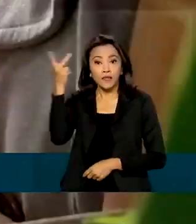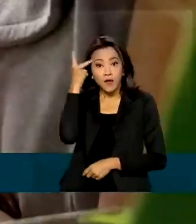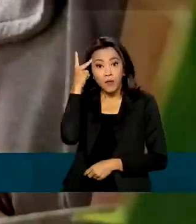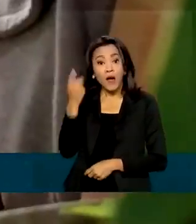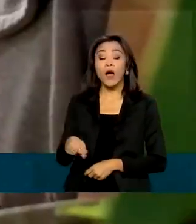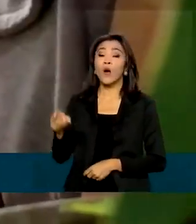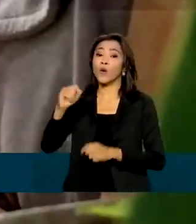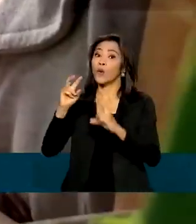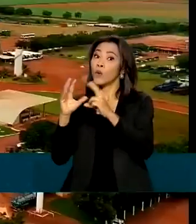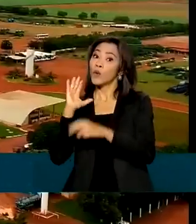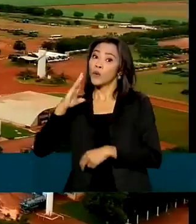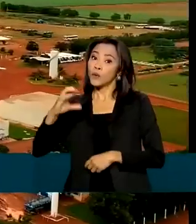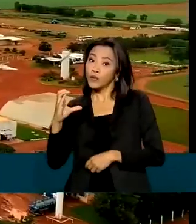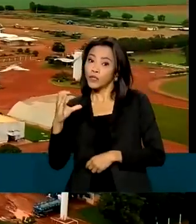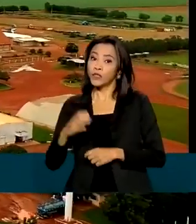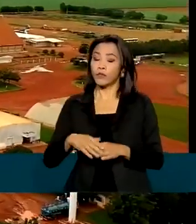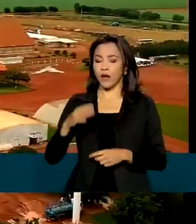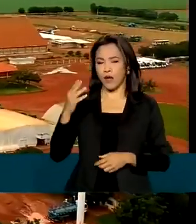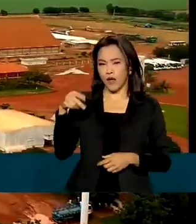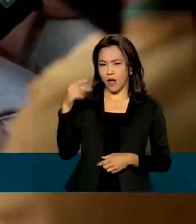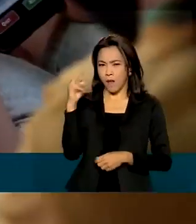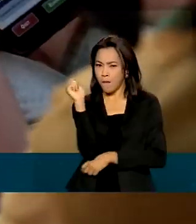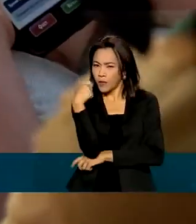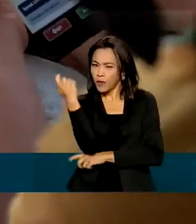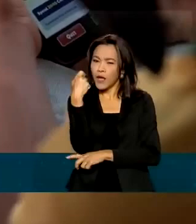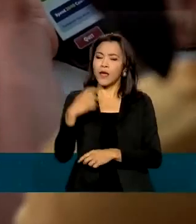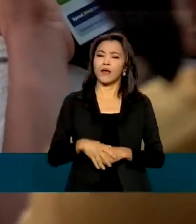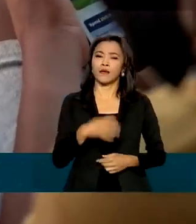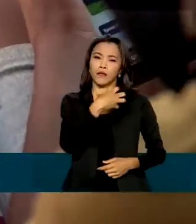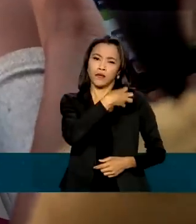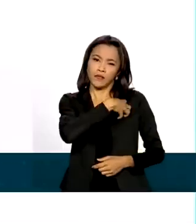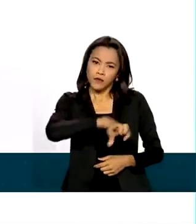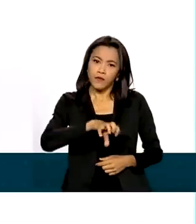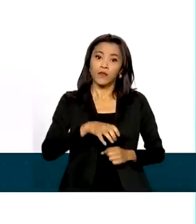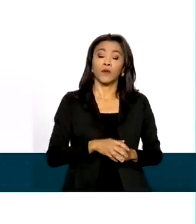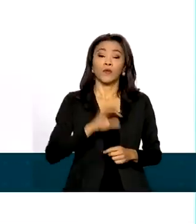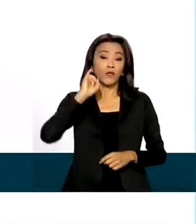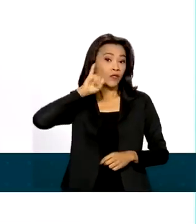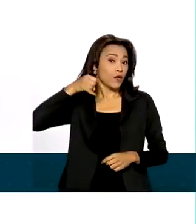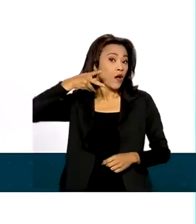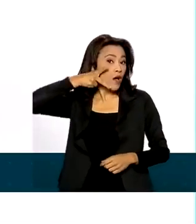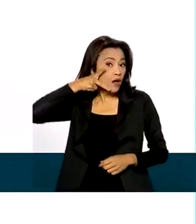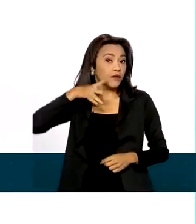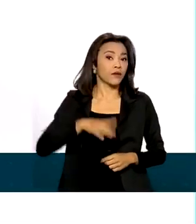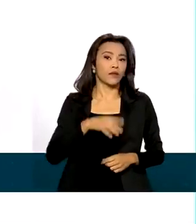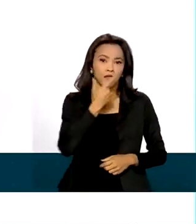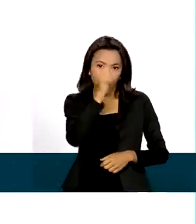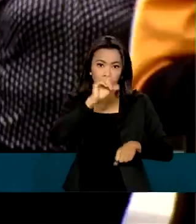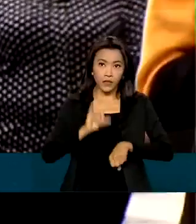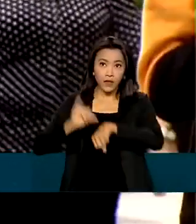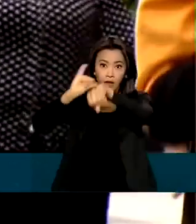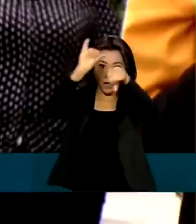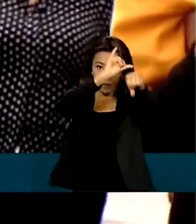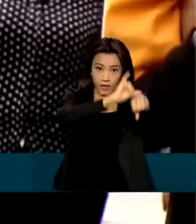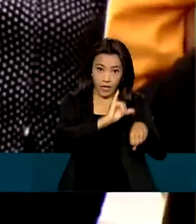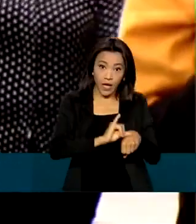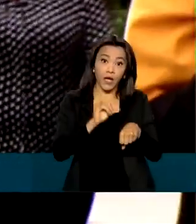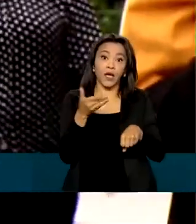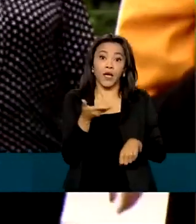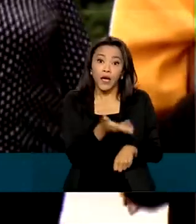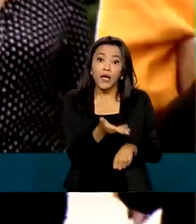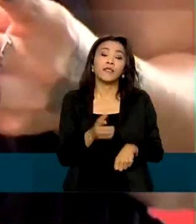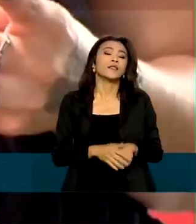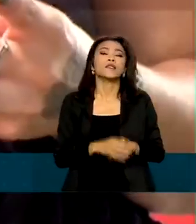Curitiba Porto Alegre e no nordeste em Salvador e João Pessoa nas demais capitais brasileiras Agência